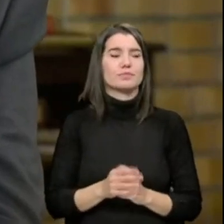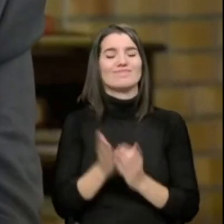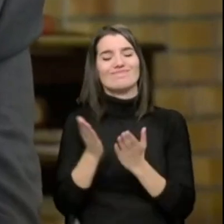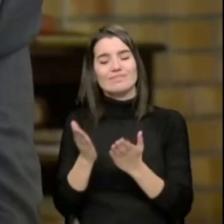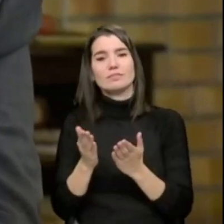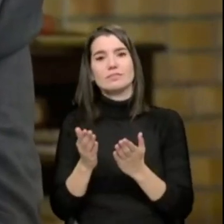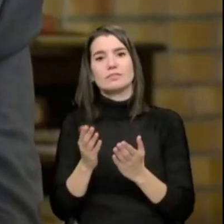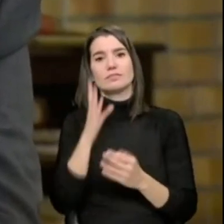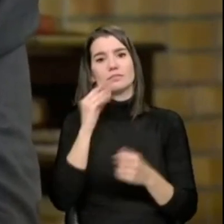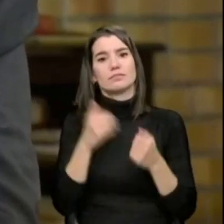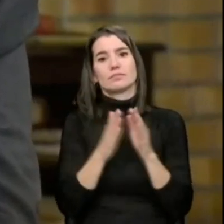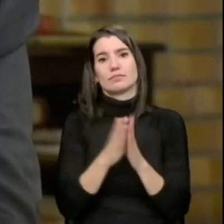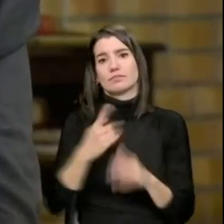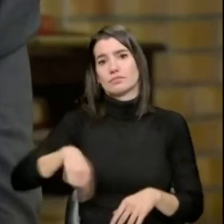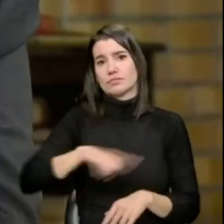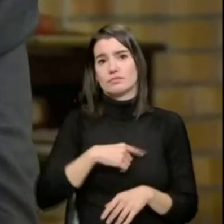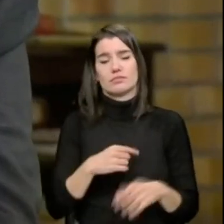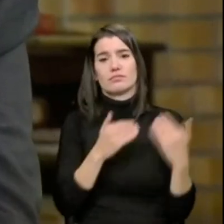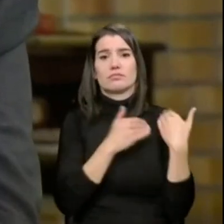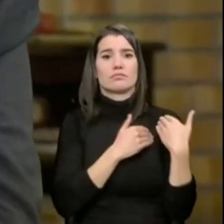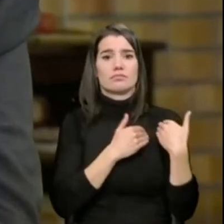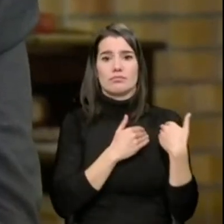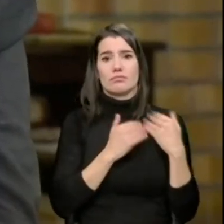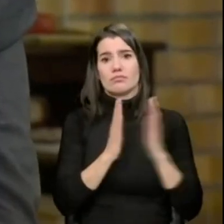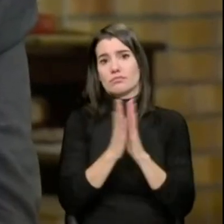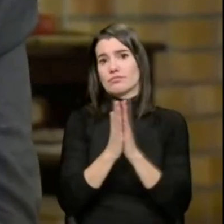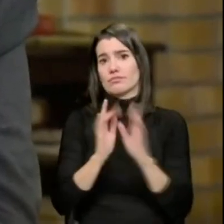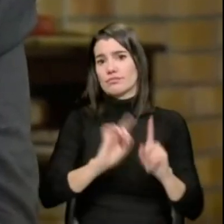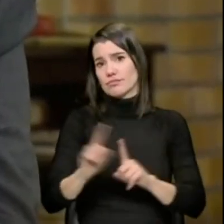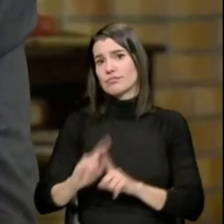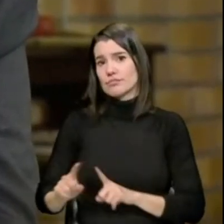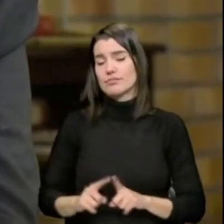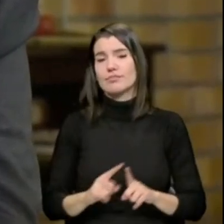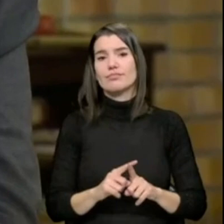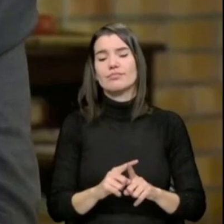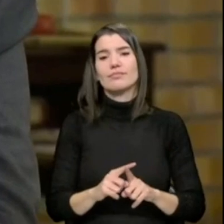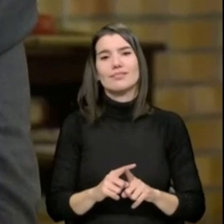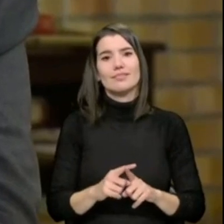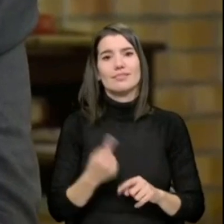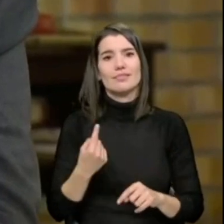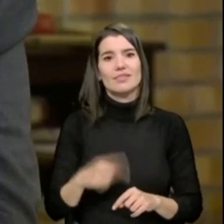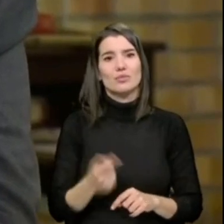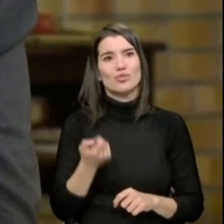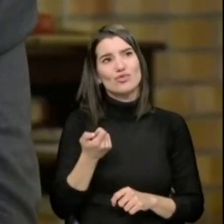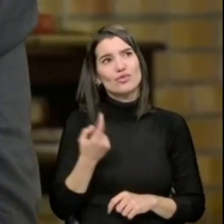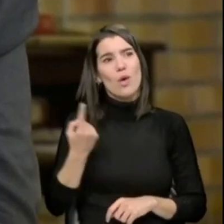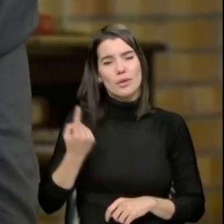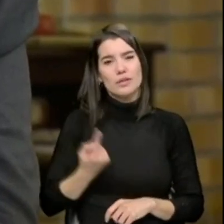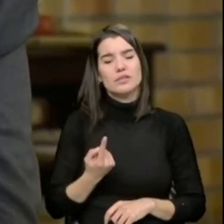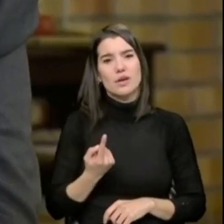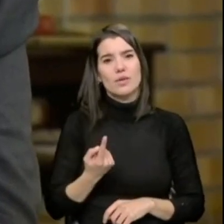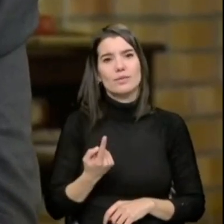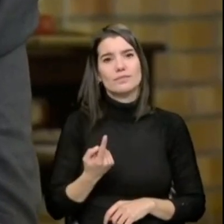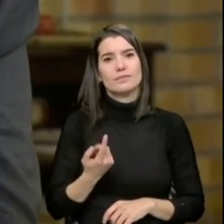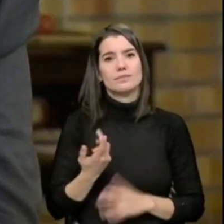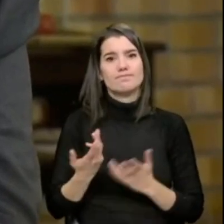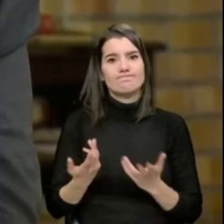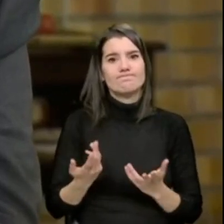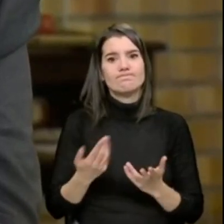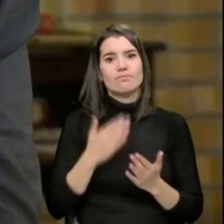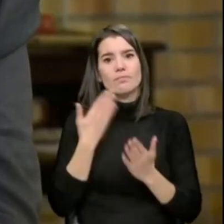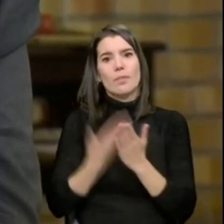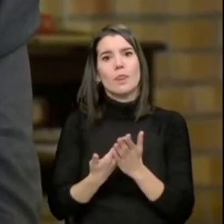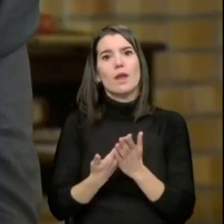acho que todos nós responsáveis das religiões, das várias religiões, temos um bocadinho a obrigação também de